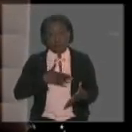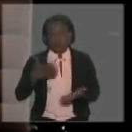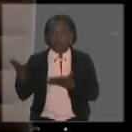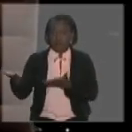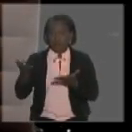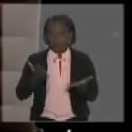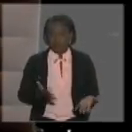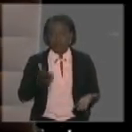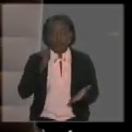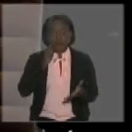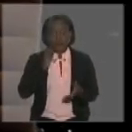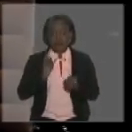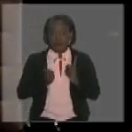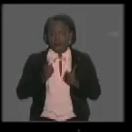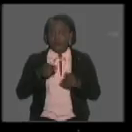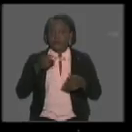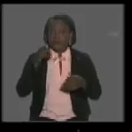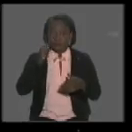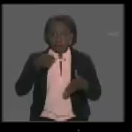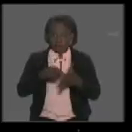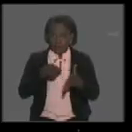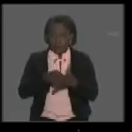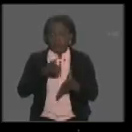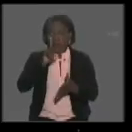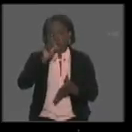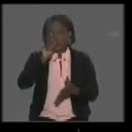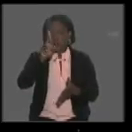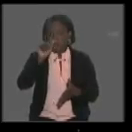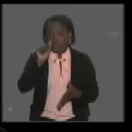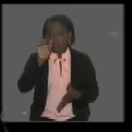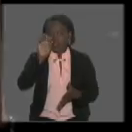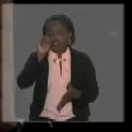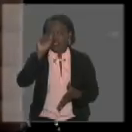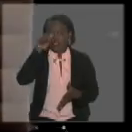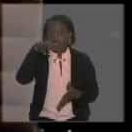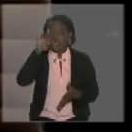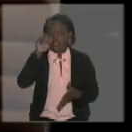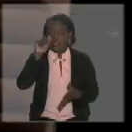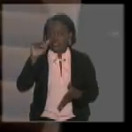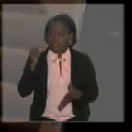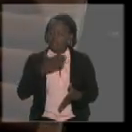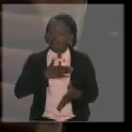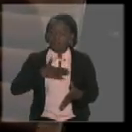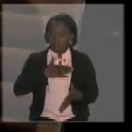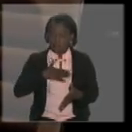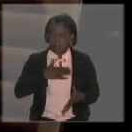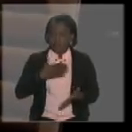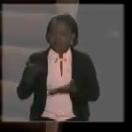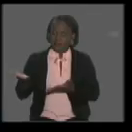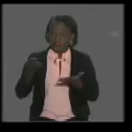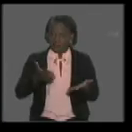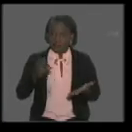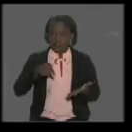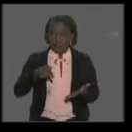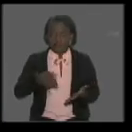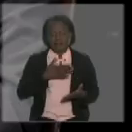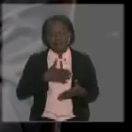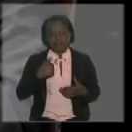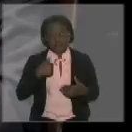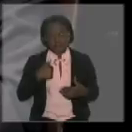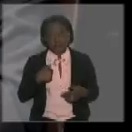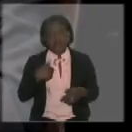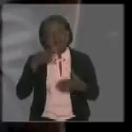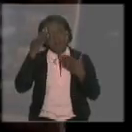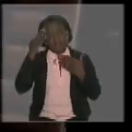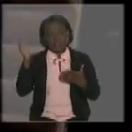receber a transfeminista Dora Santana. Dora, prazer imenso de receber aqui. Prazer é meu, obrigada. Muito obrigado